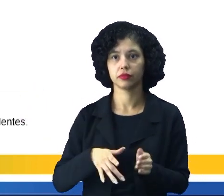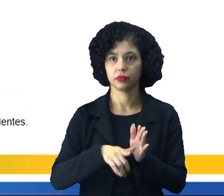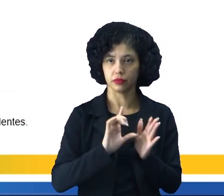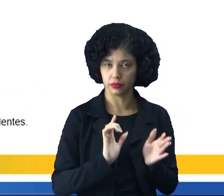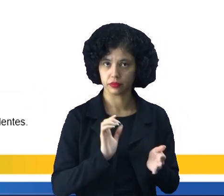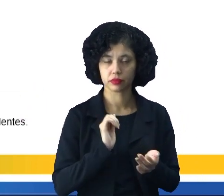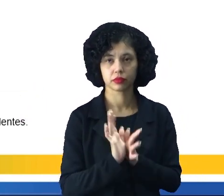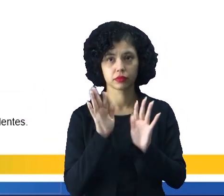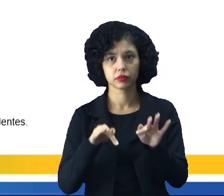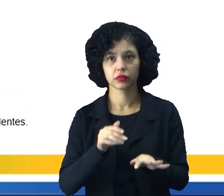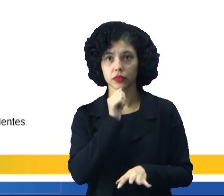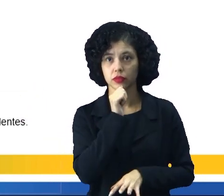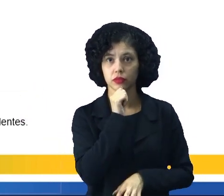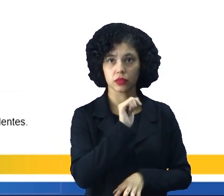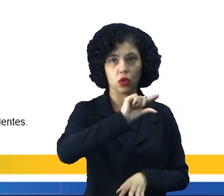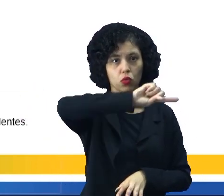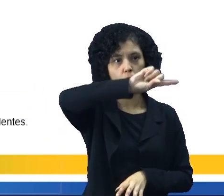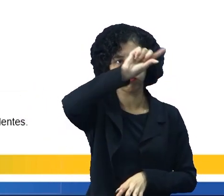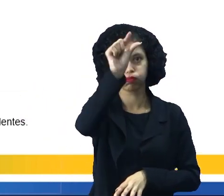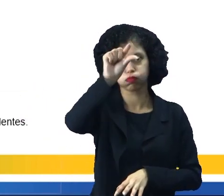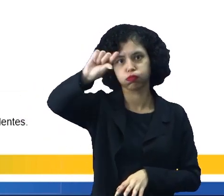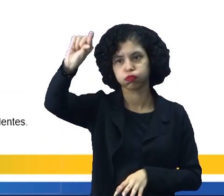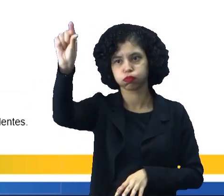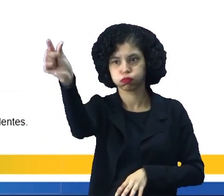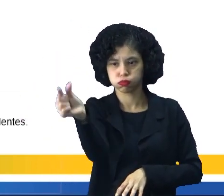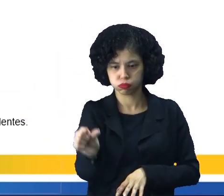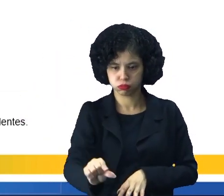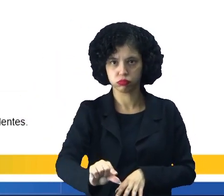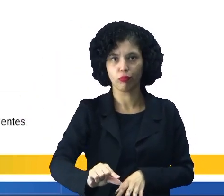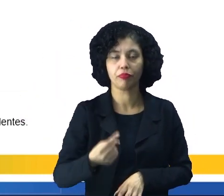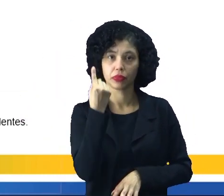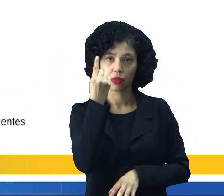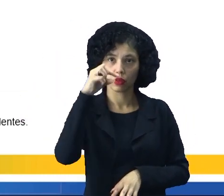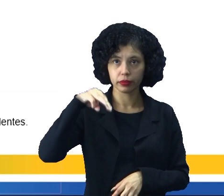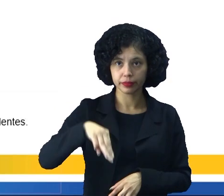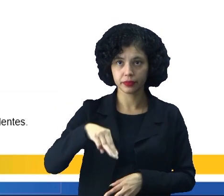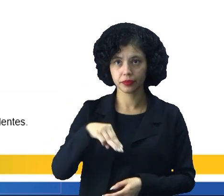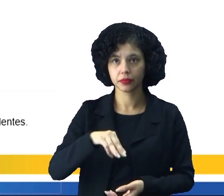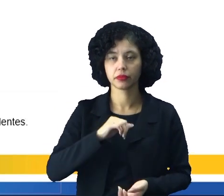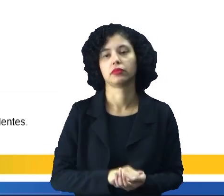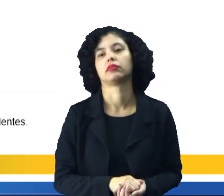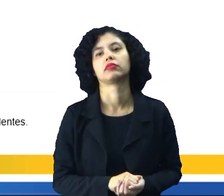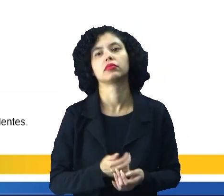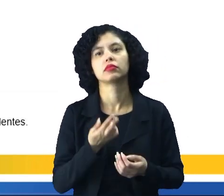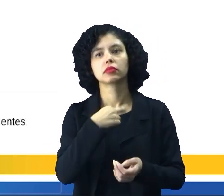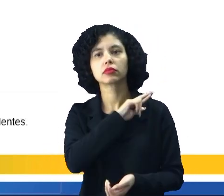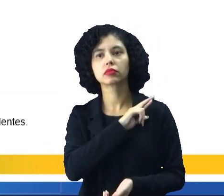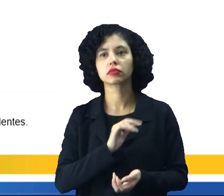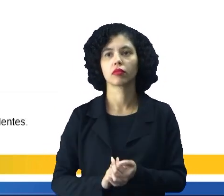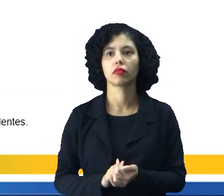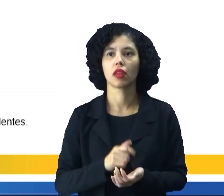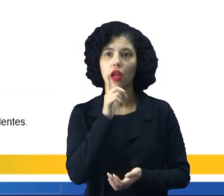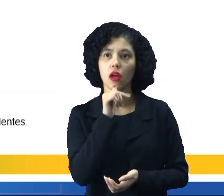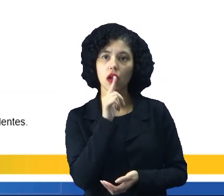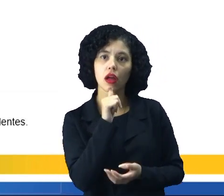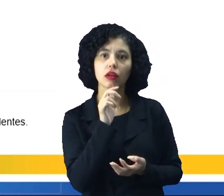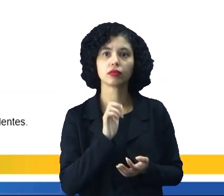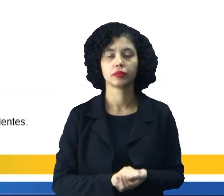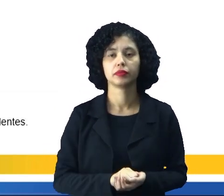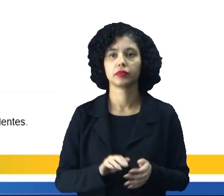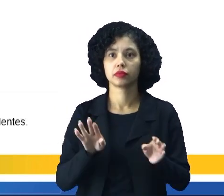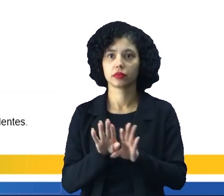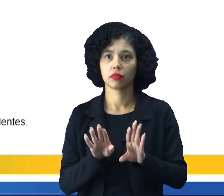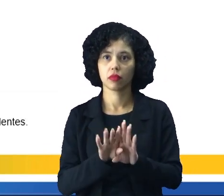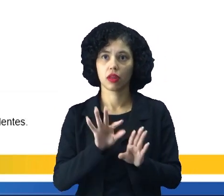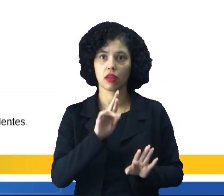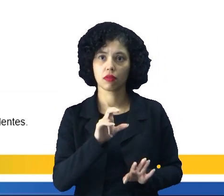chegar à parte final, vem o intestino grosso, que é com cerca de 1,5 metro de comprimento. Esse órgão é responsável pela absorção de água e formação de massa